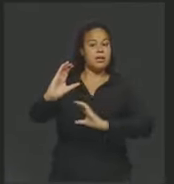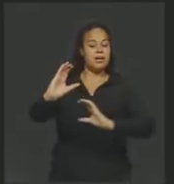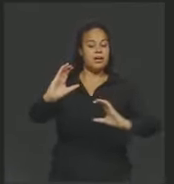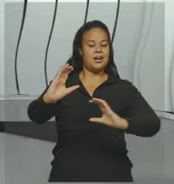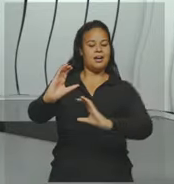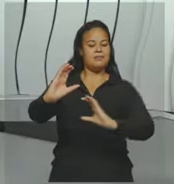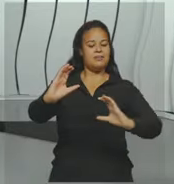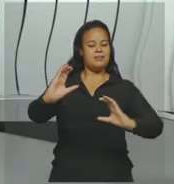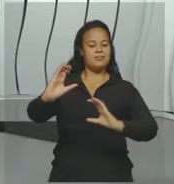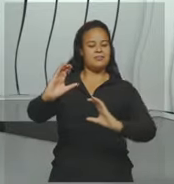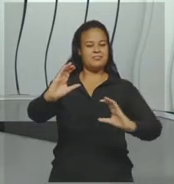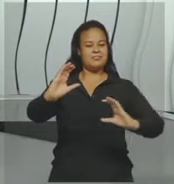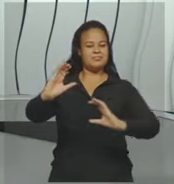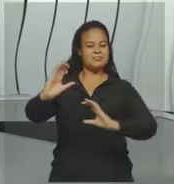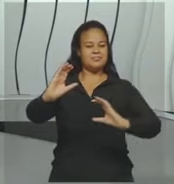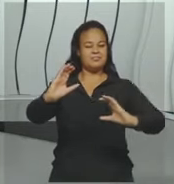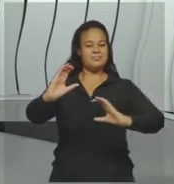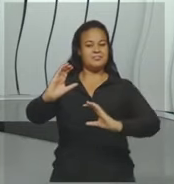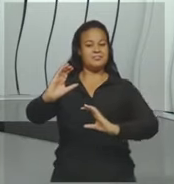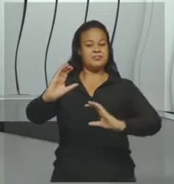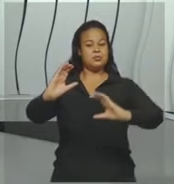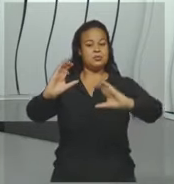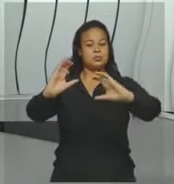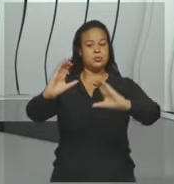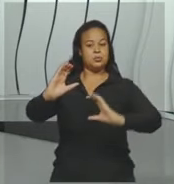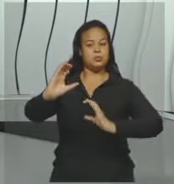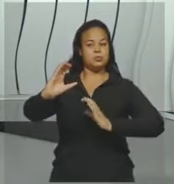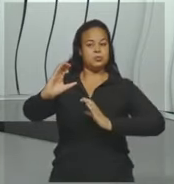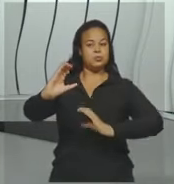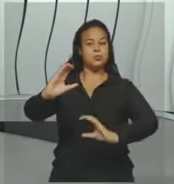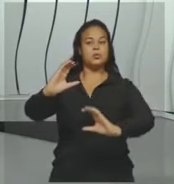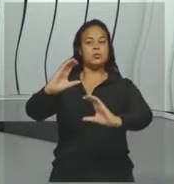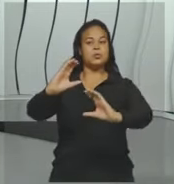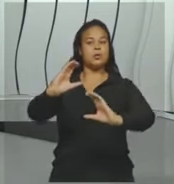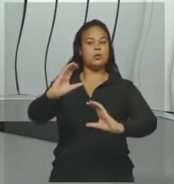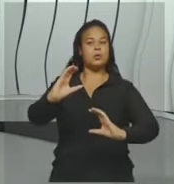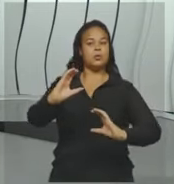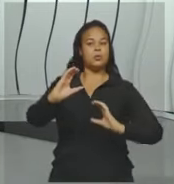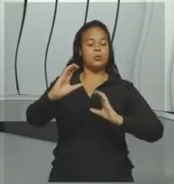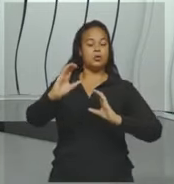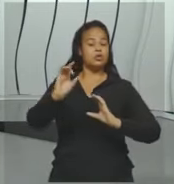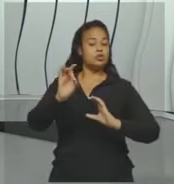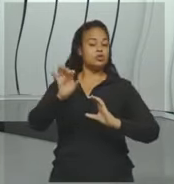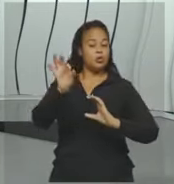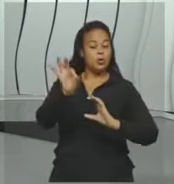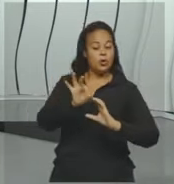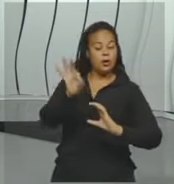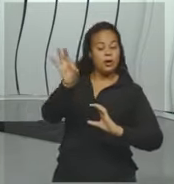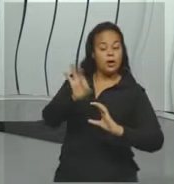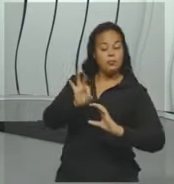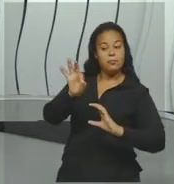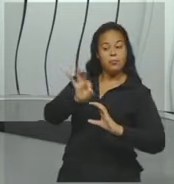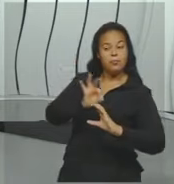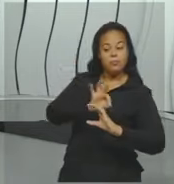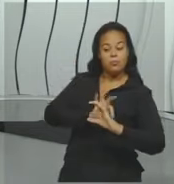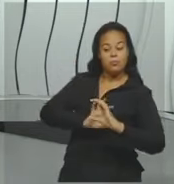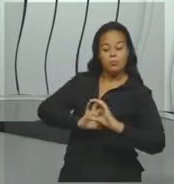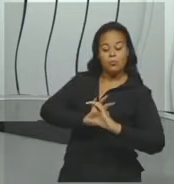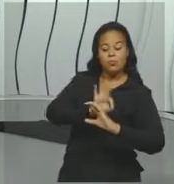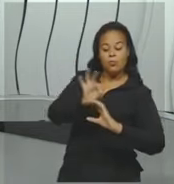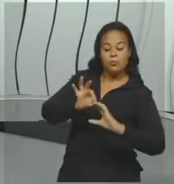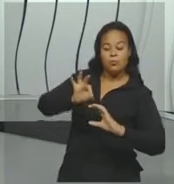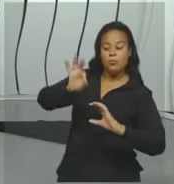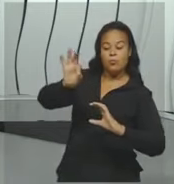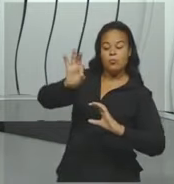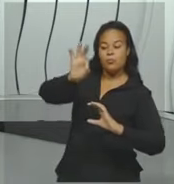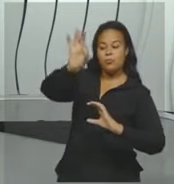roldana móvel, ela está presa, ela está apenas nos cabos, o cabo está passando ao redor dela. Esse cabo